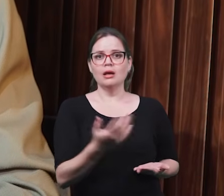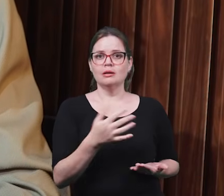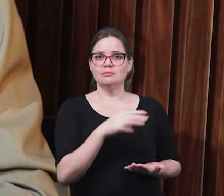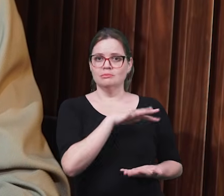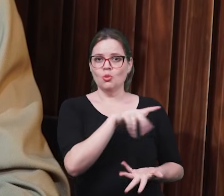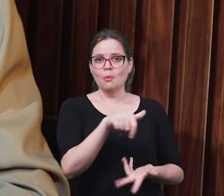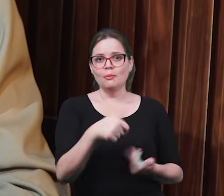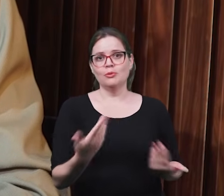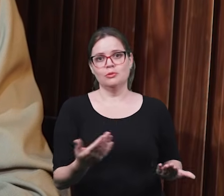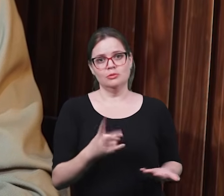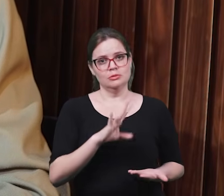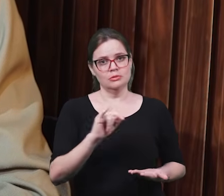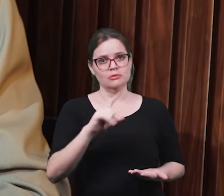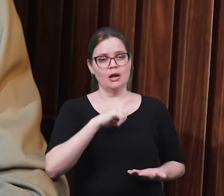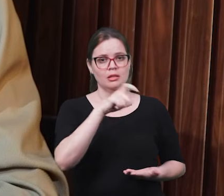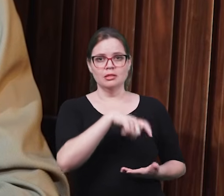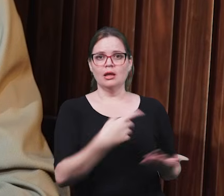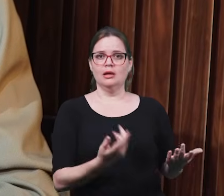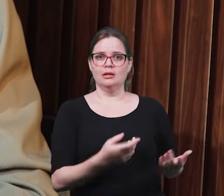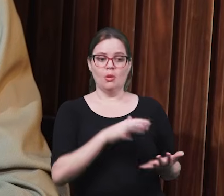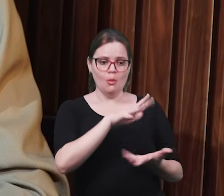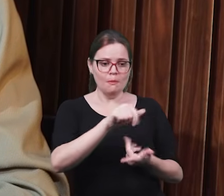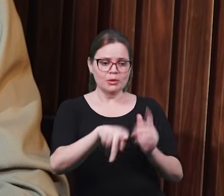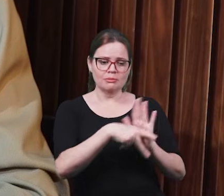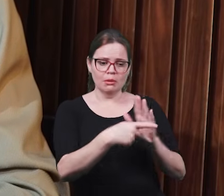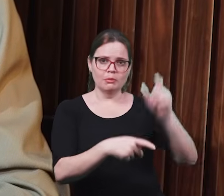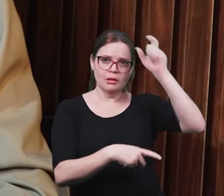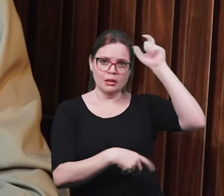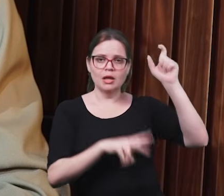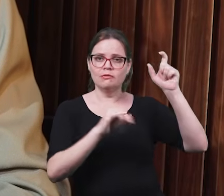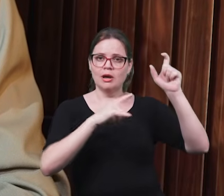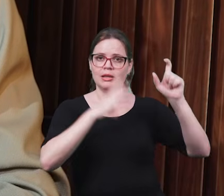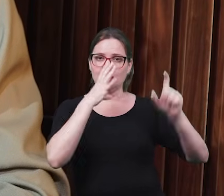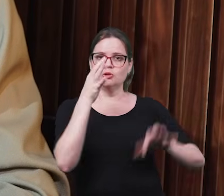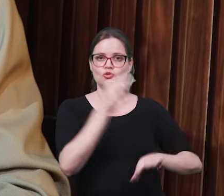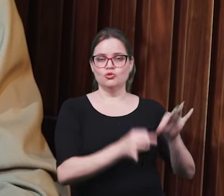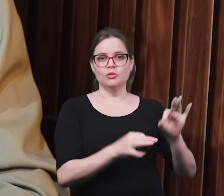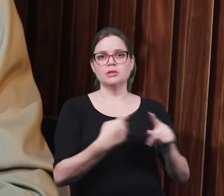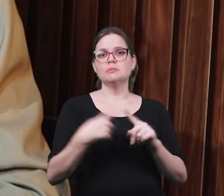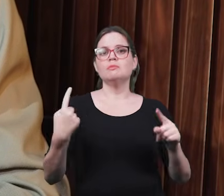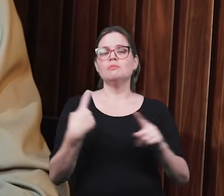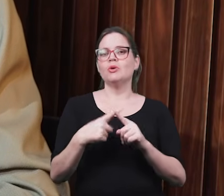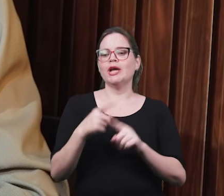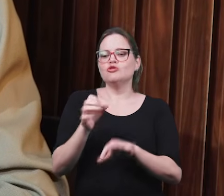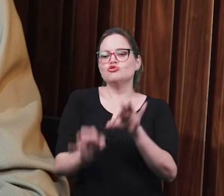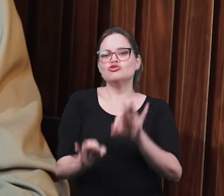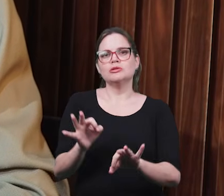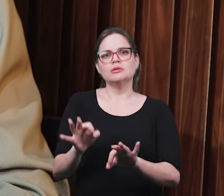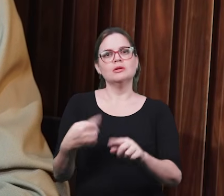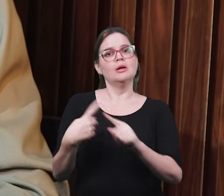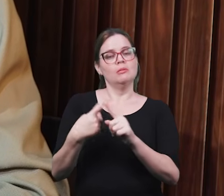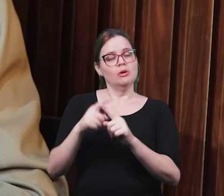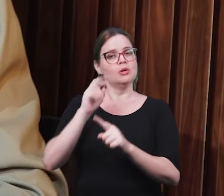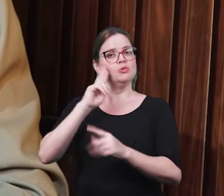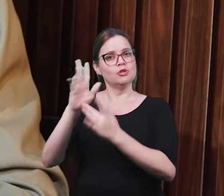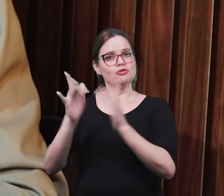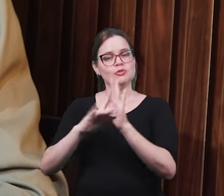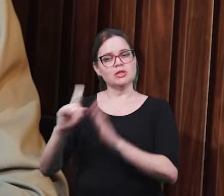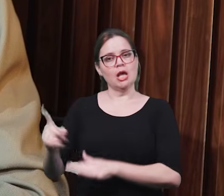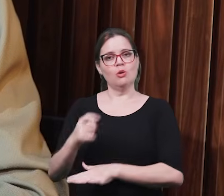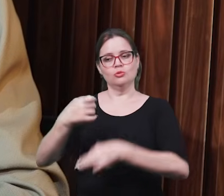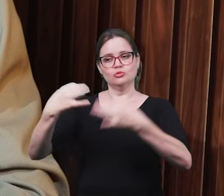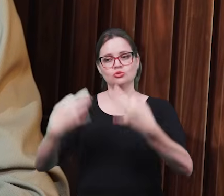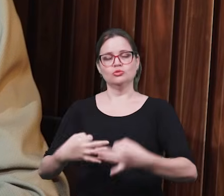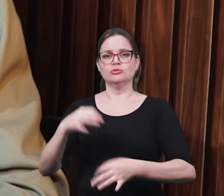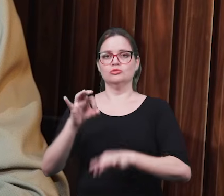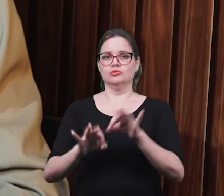juízo sobre o príncipe desse mundo. Por isso é que o Senhor Jesus disse assim: aquele que crê será salvo, mas aquele que não